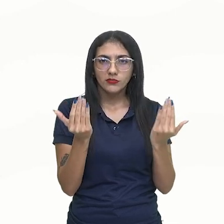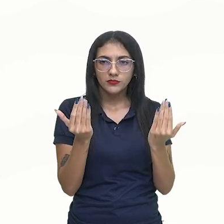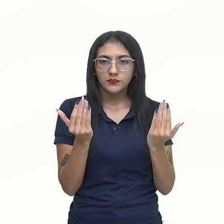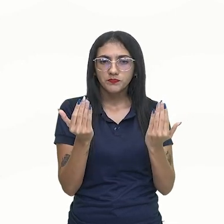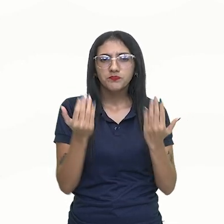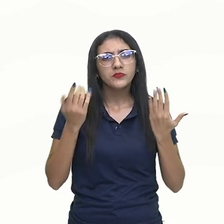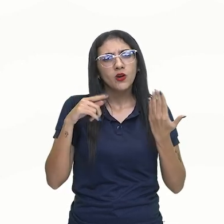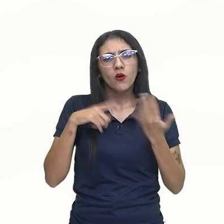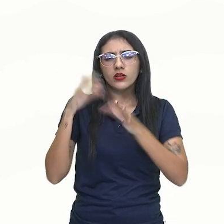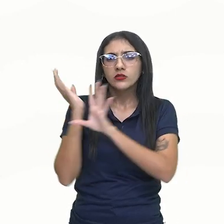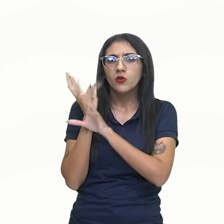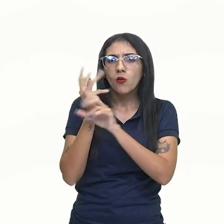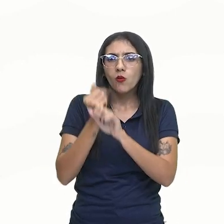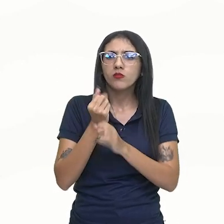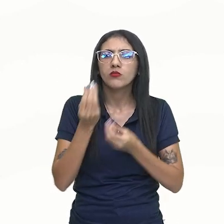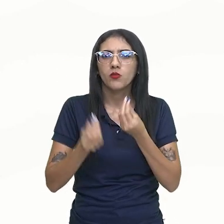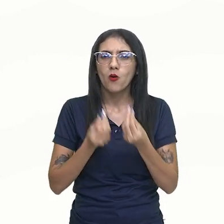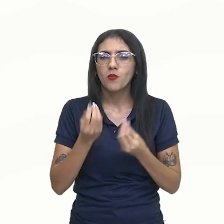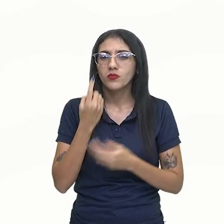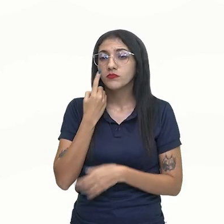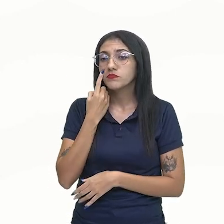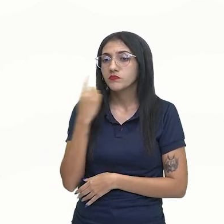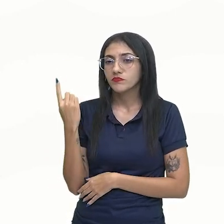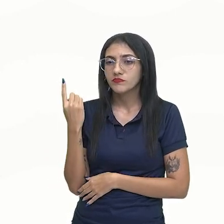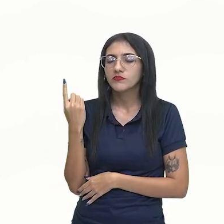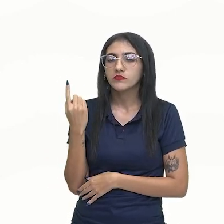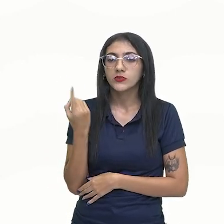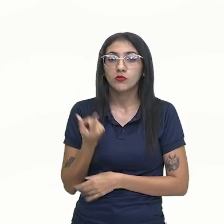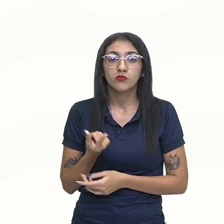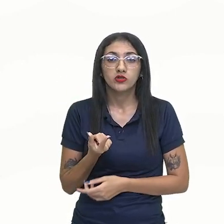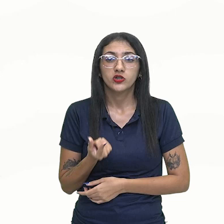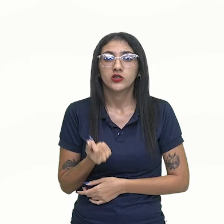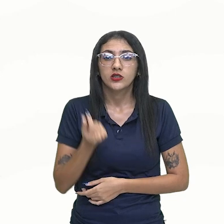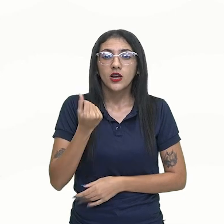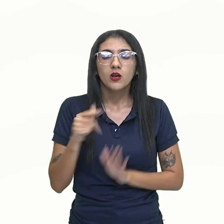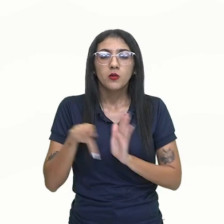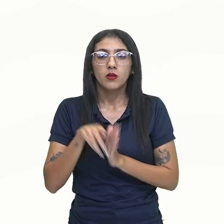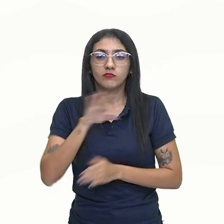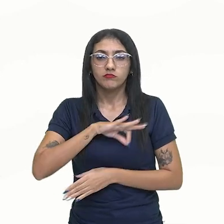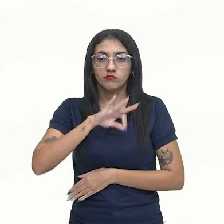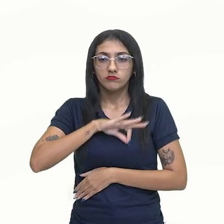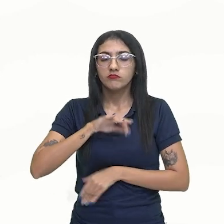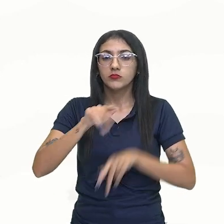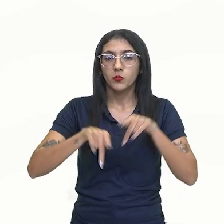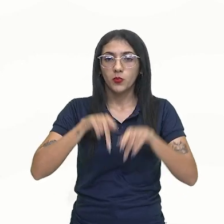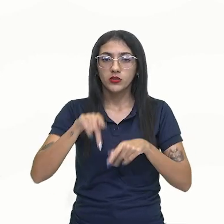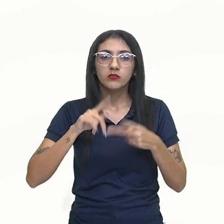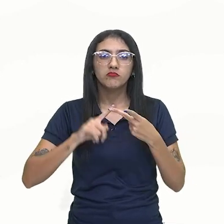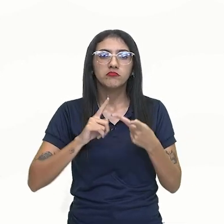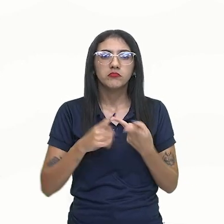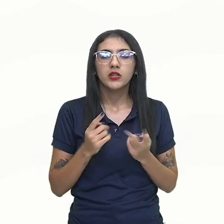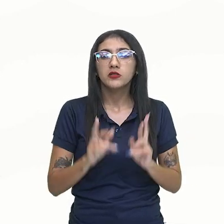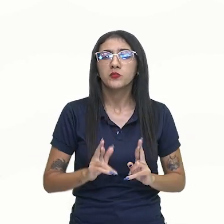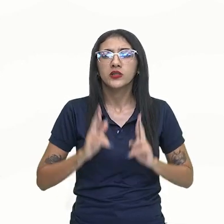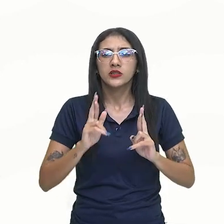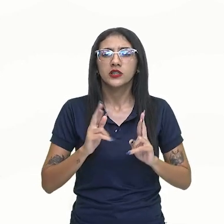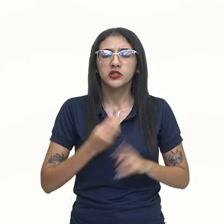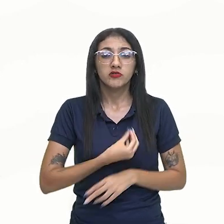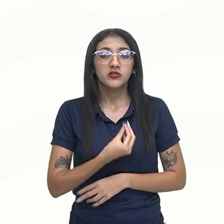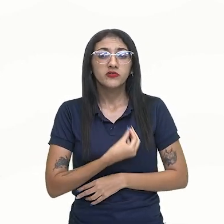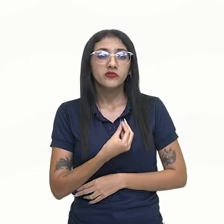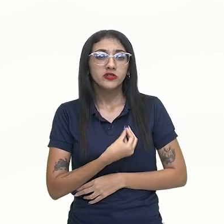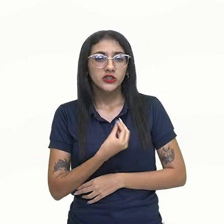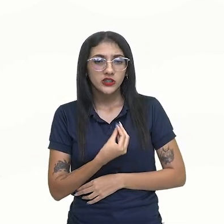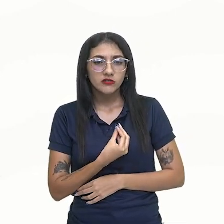cálculo do IDH, ele pega ali, por exemplo, a renda per capita da população, pega ali a expectativa de vida,